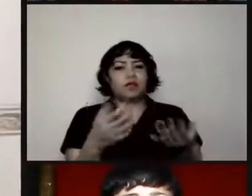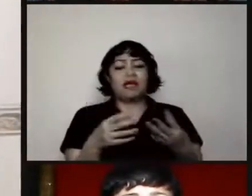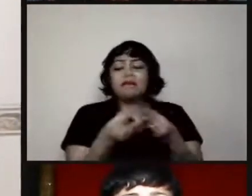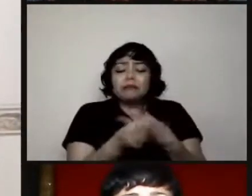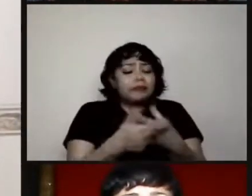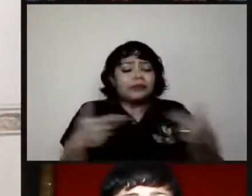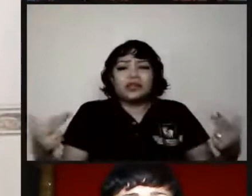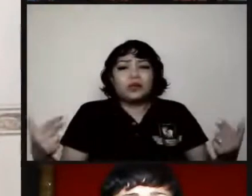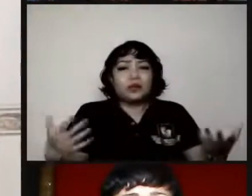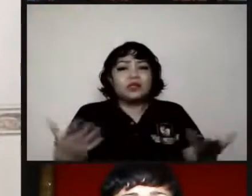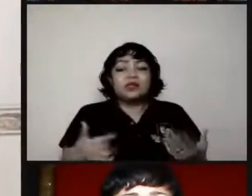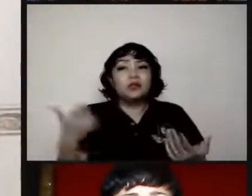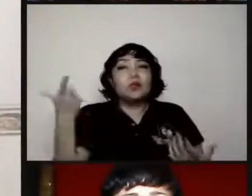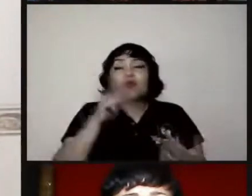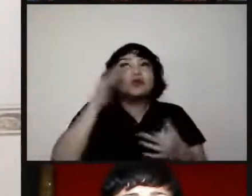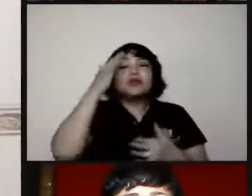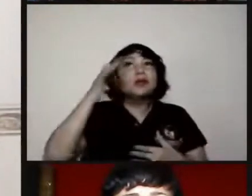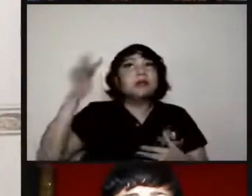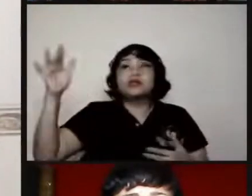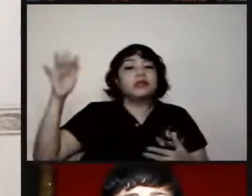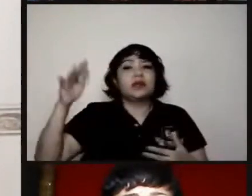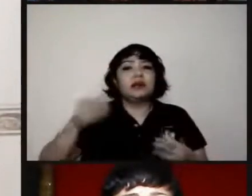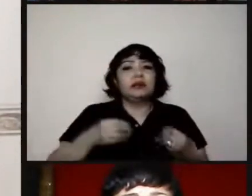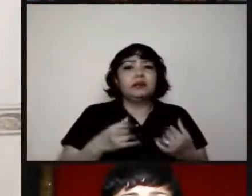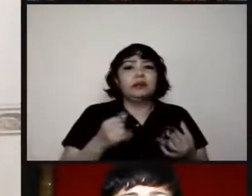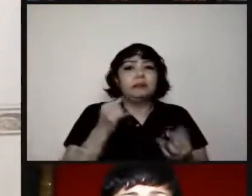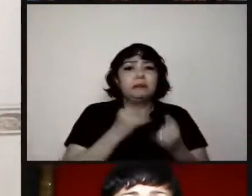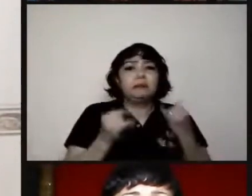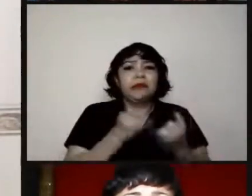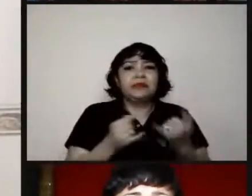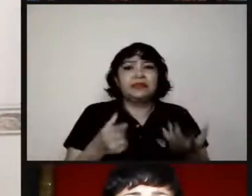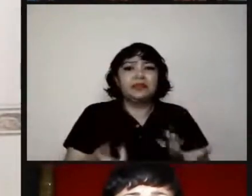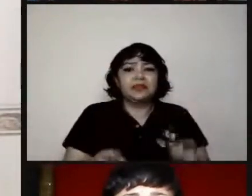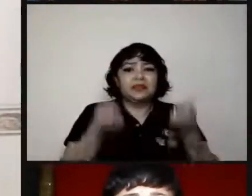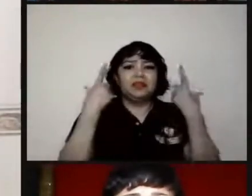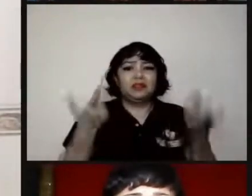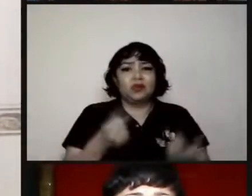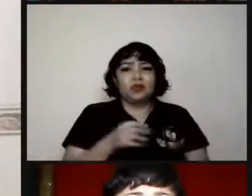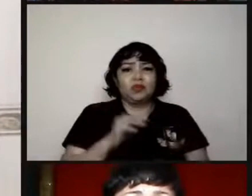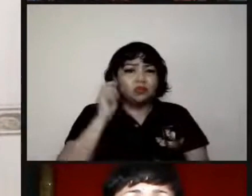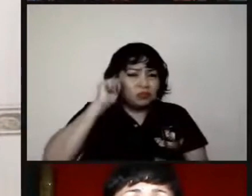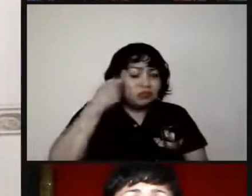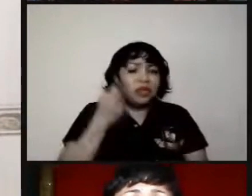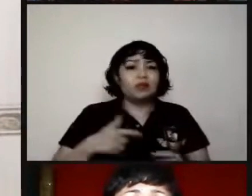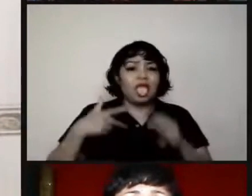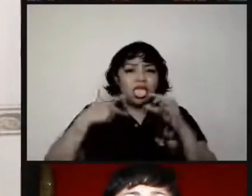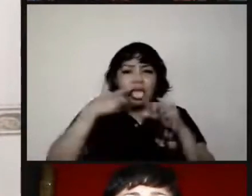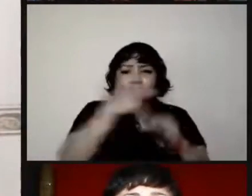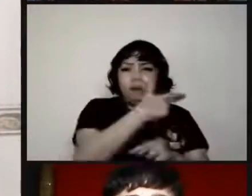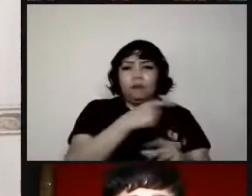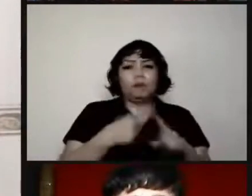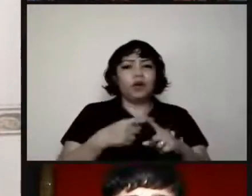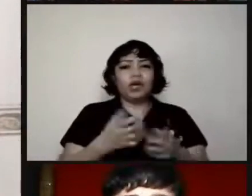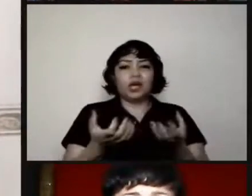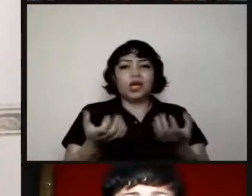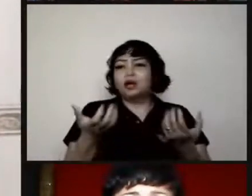assim, que você não imagina, né? De negras tendo a língua cortada porque não queria rezar o Pai Nosso. Então, é muita coisa